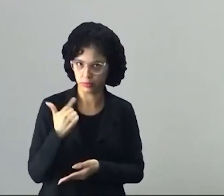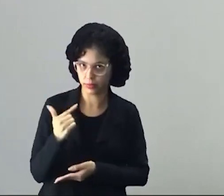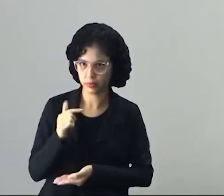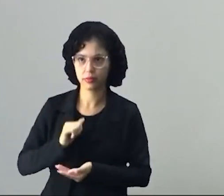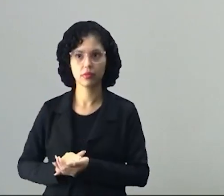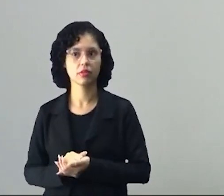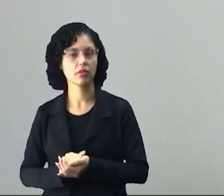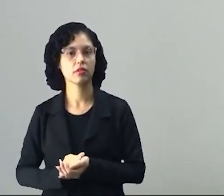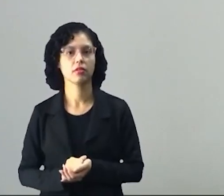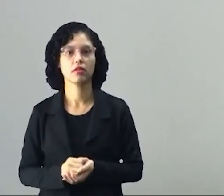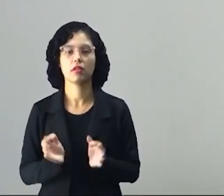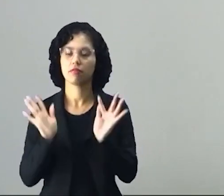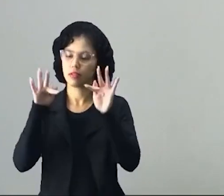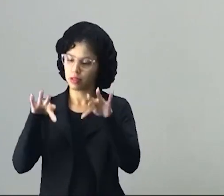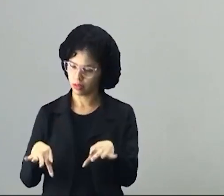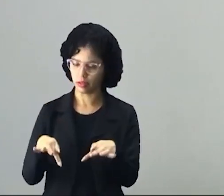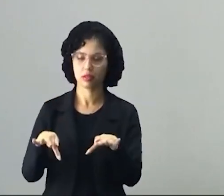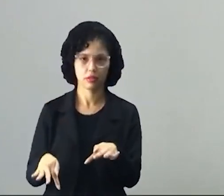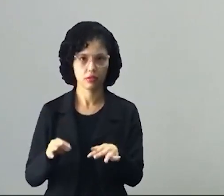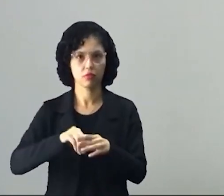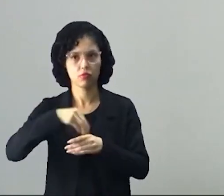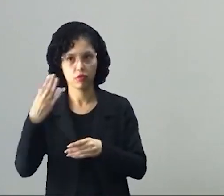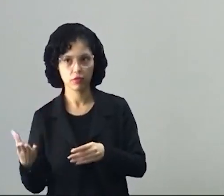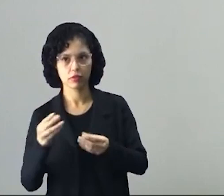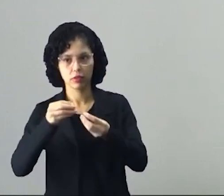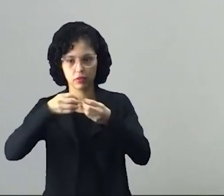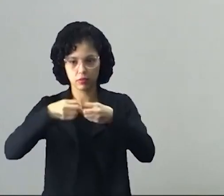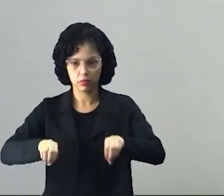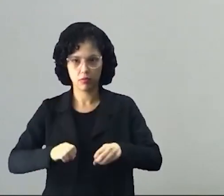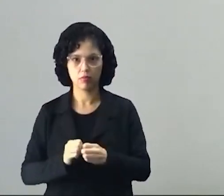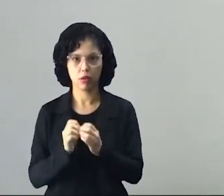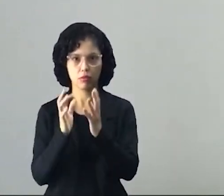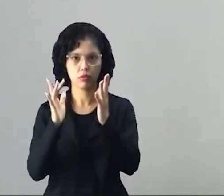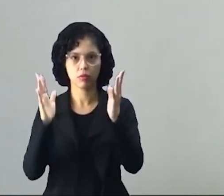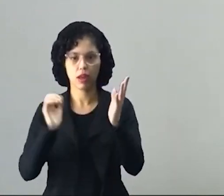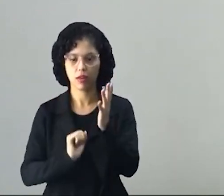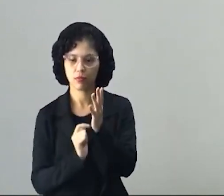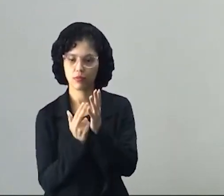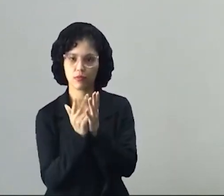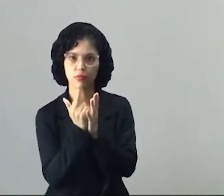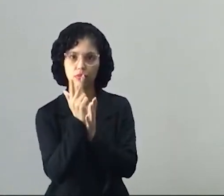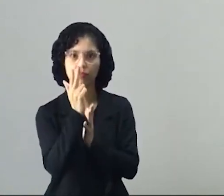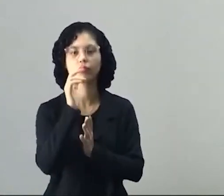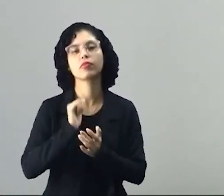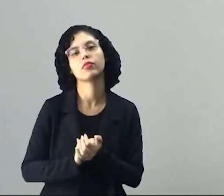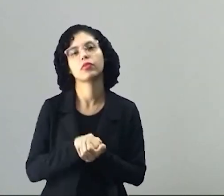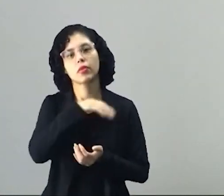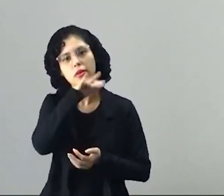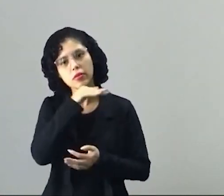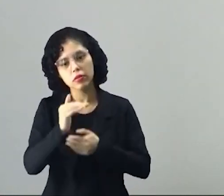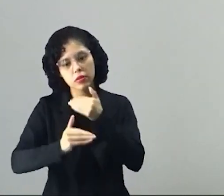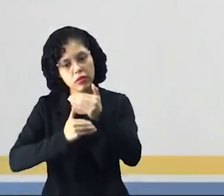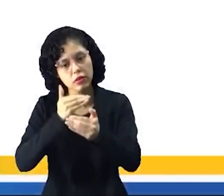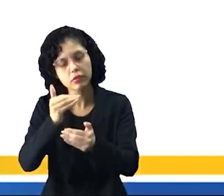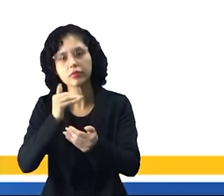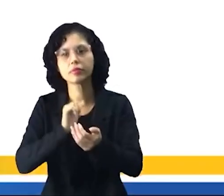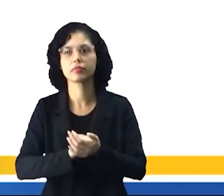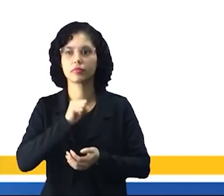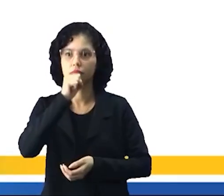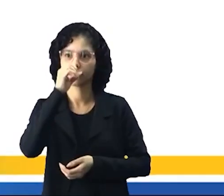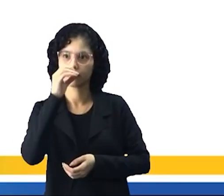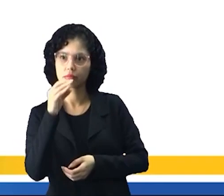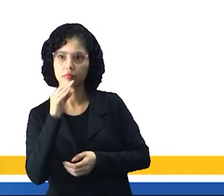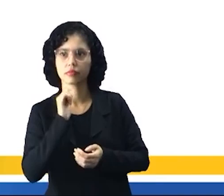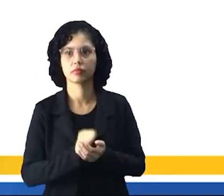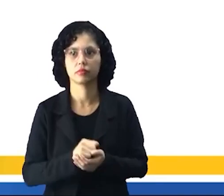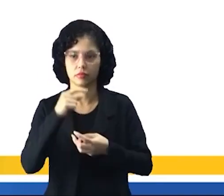não. Ele vai terminar o seu desenvolvimento externamente e esse ovo vai eclodir, ok? Então, de acordo com o desenvolvimento embrionário, a gente pode